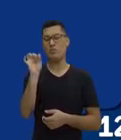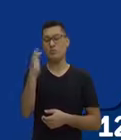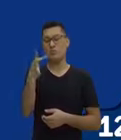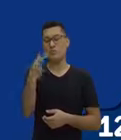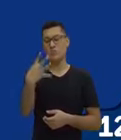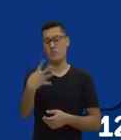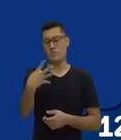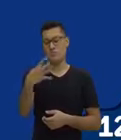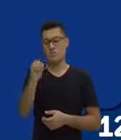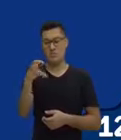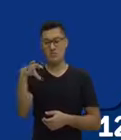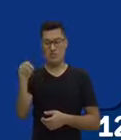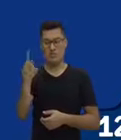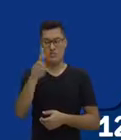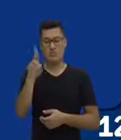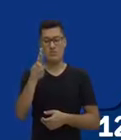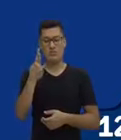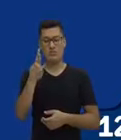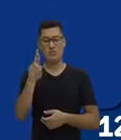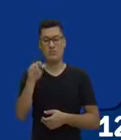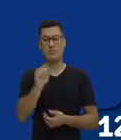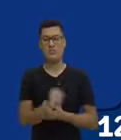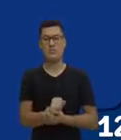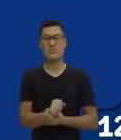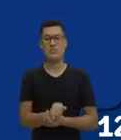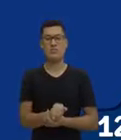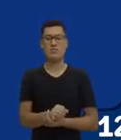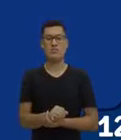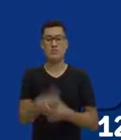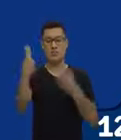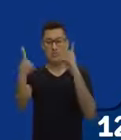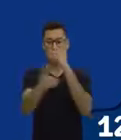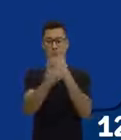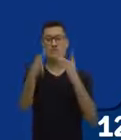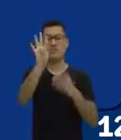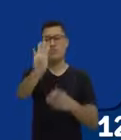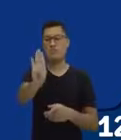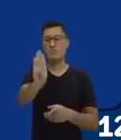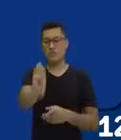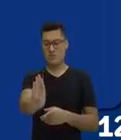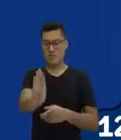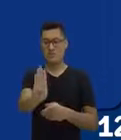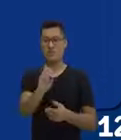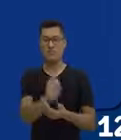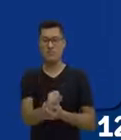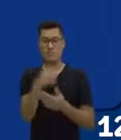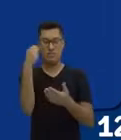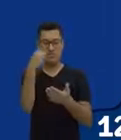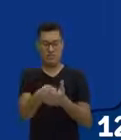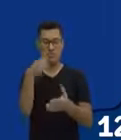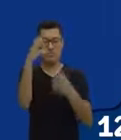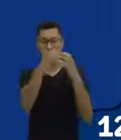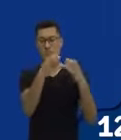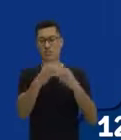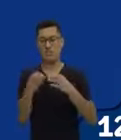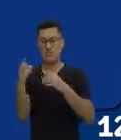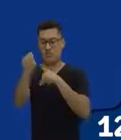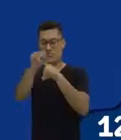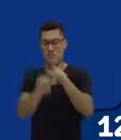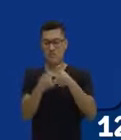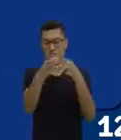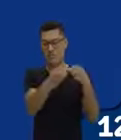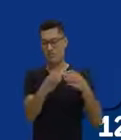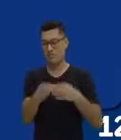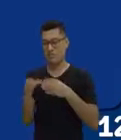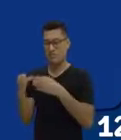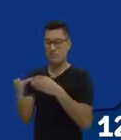nossa função vai ser quem? É o B. Vai ser o B. Isso. Então, já encontrei o B. E além disso, ele vai gastar por cada, eu lembrei da por cada, lembrei